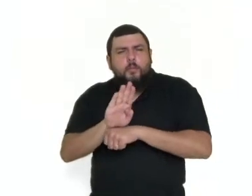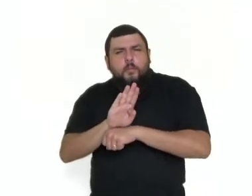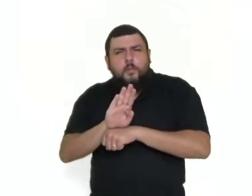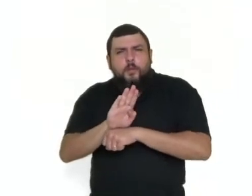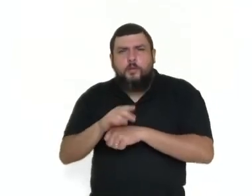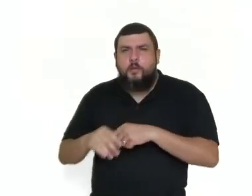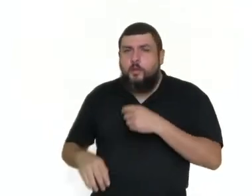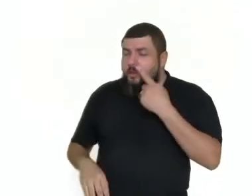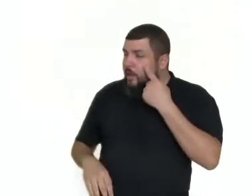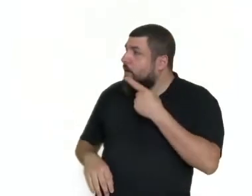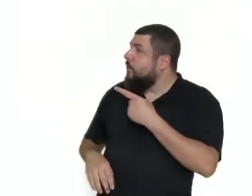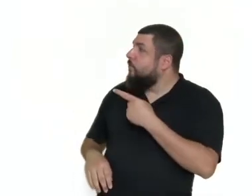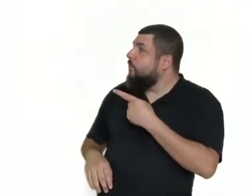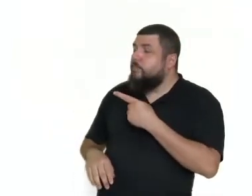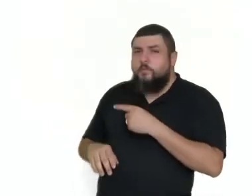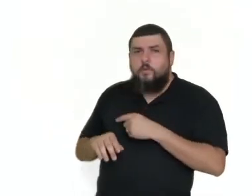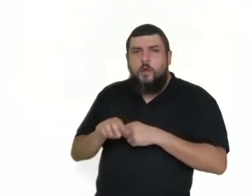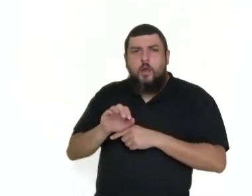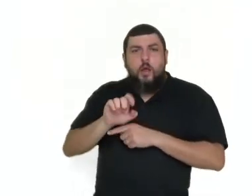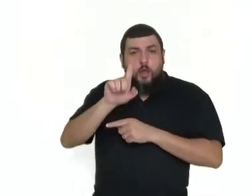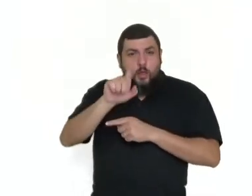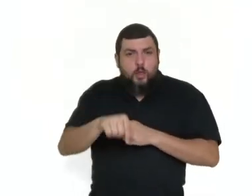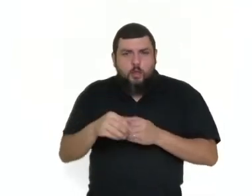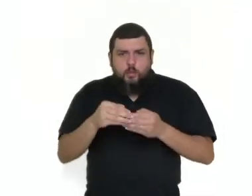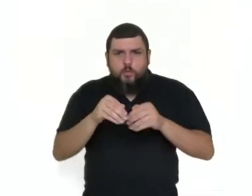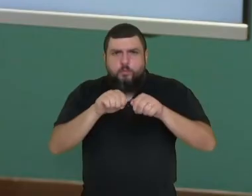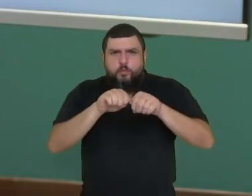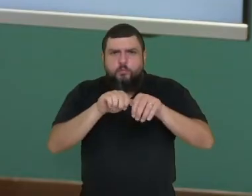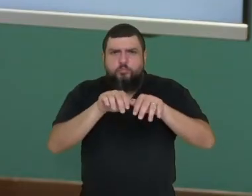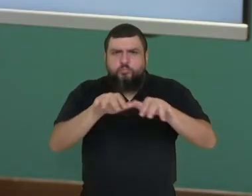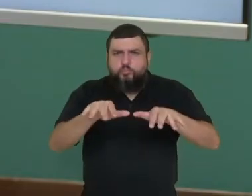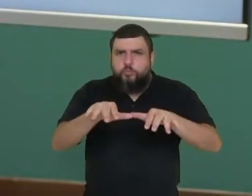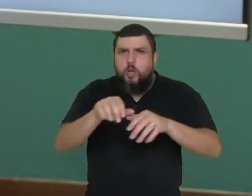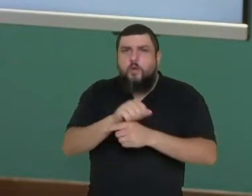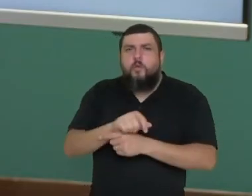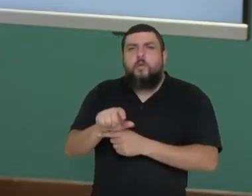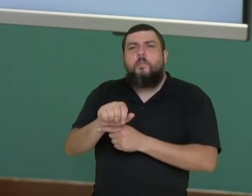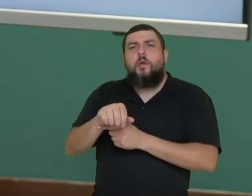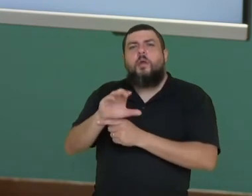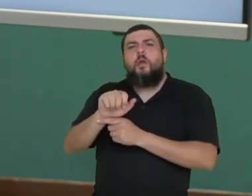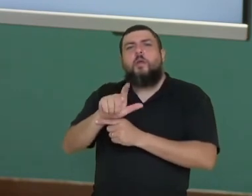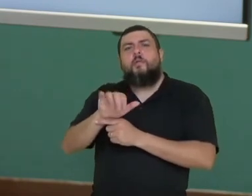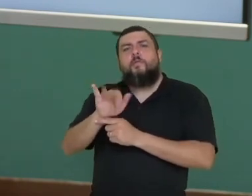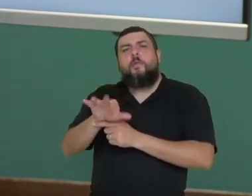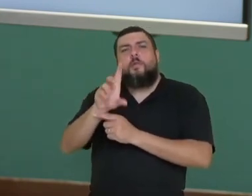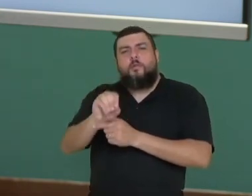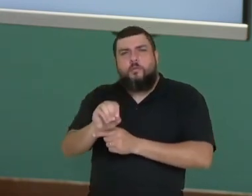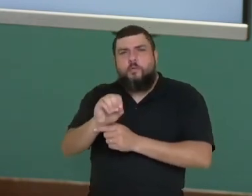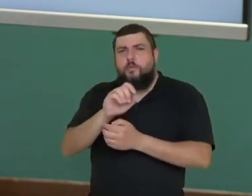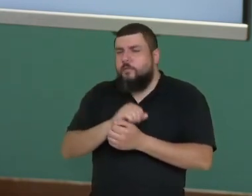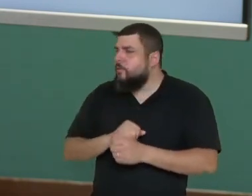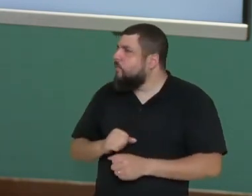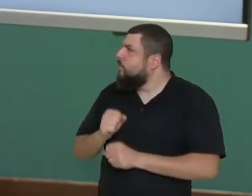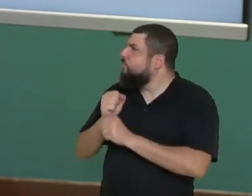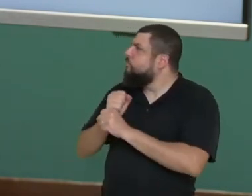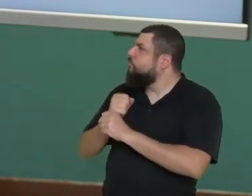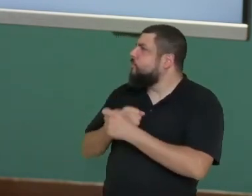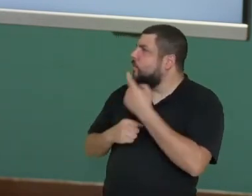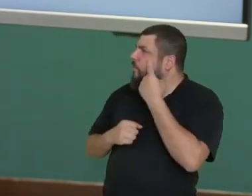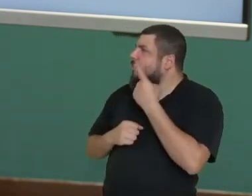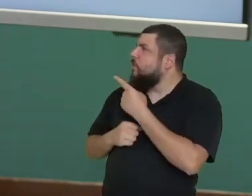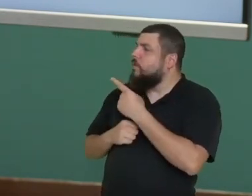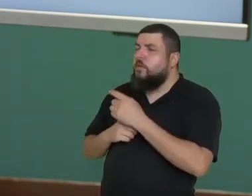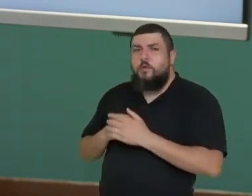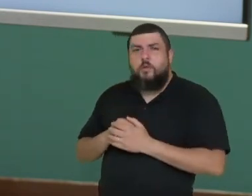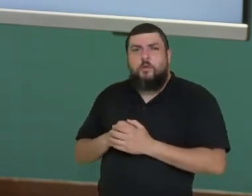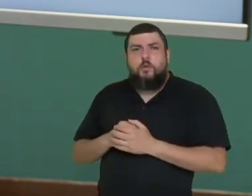já são as expansões do califado de Rashidun, não é Ratibum, eu falei Rashidun. 630. Gente,